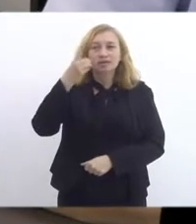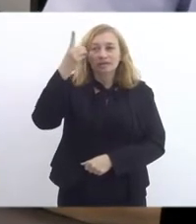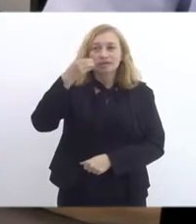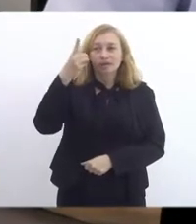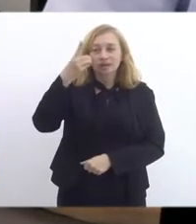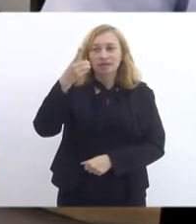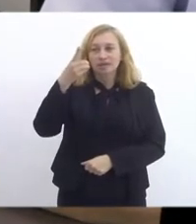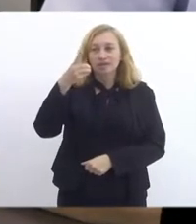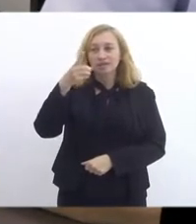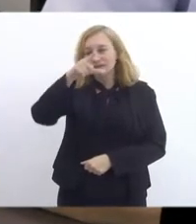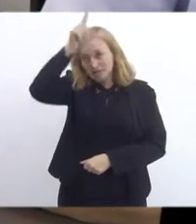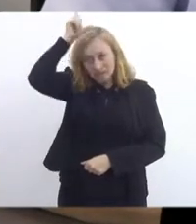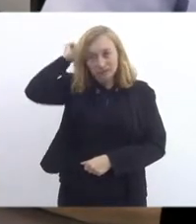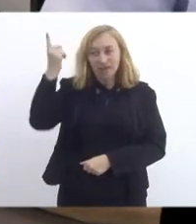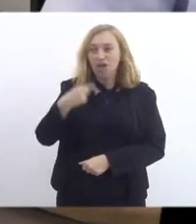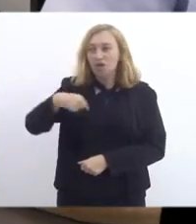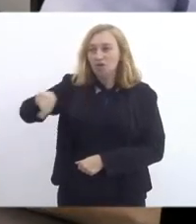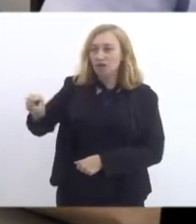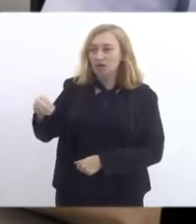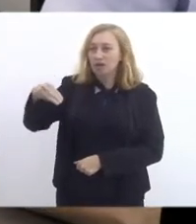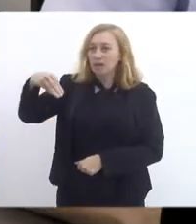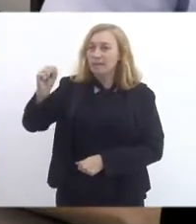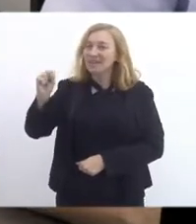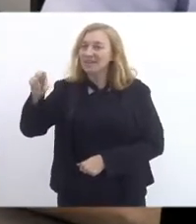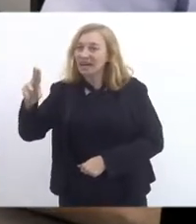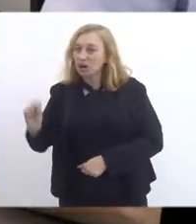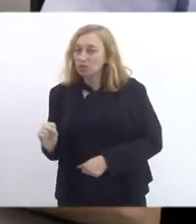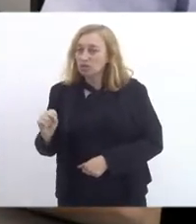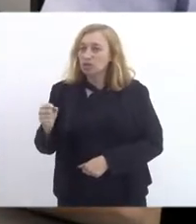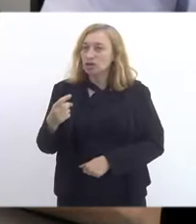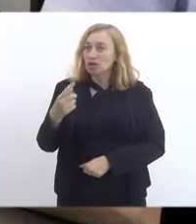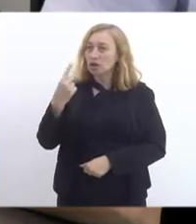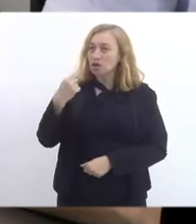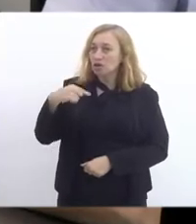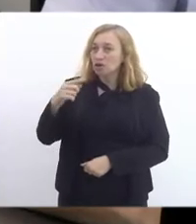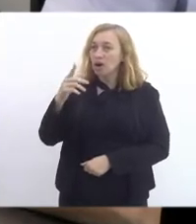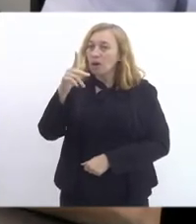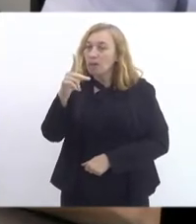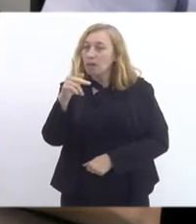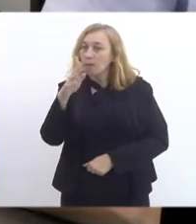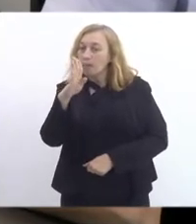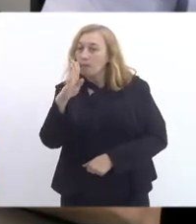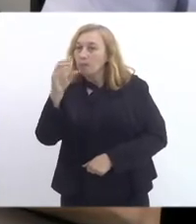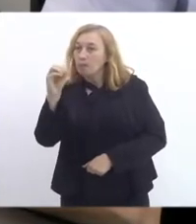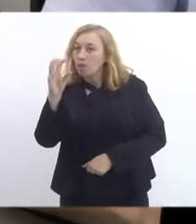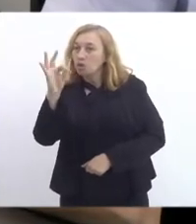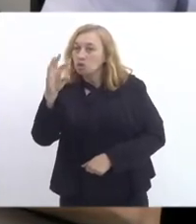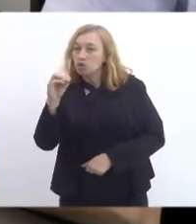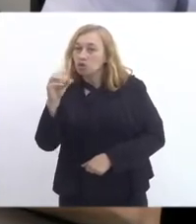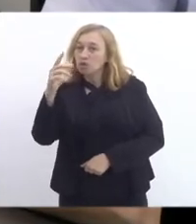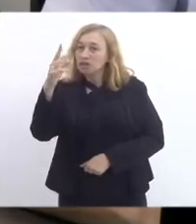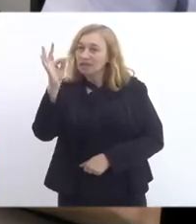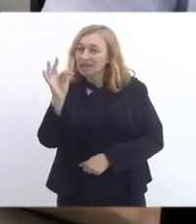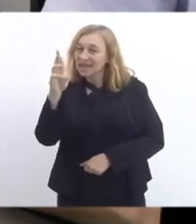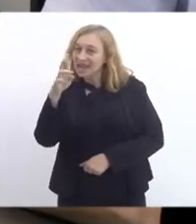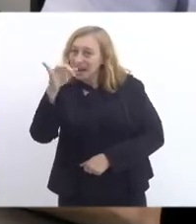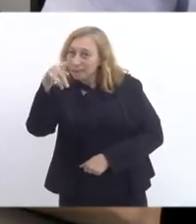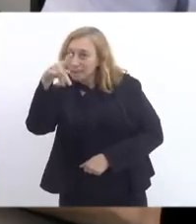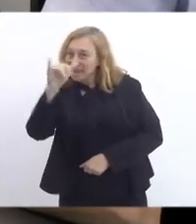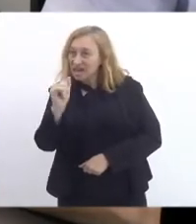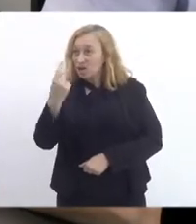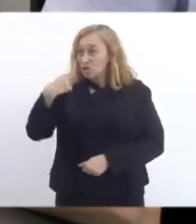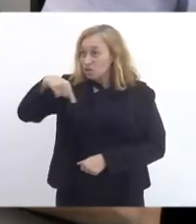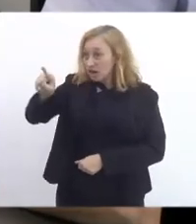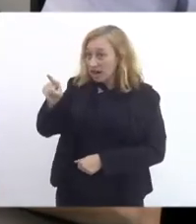eu tive uma vez, estava em Manaus, eu vi a bototerapia, crianças autistas em contato com os botos, como é que